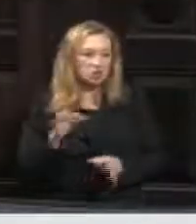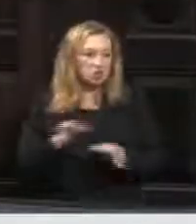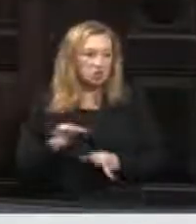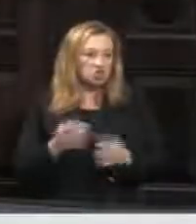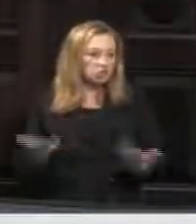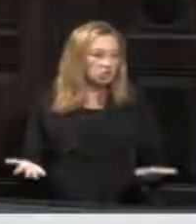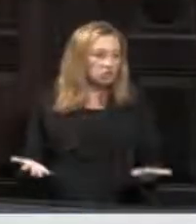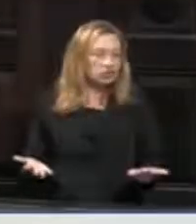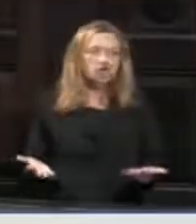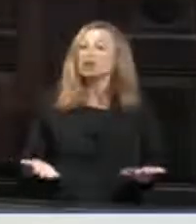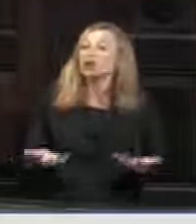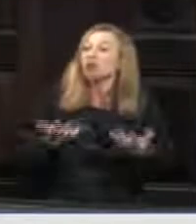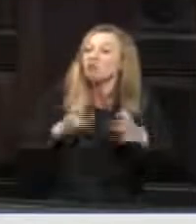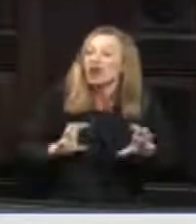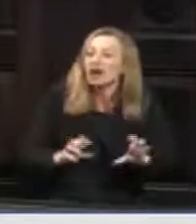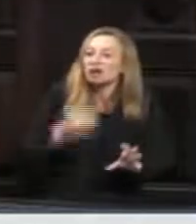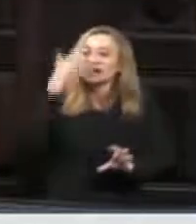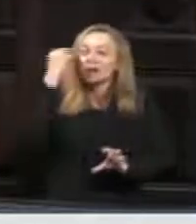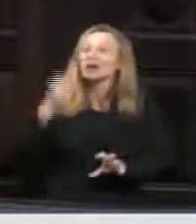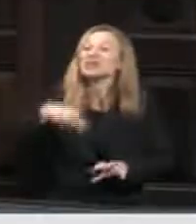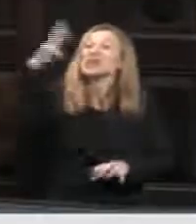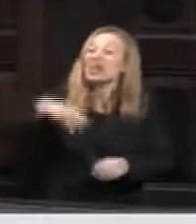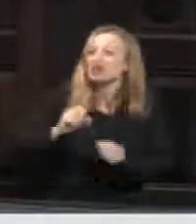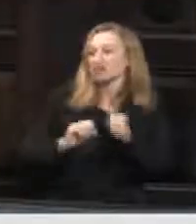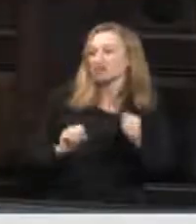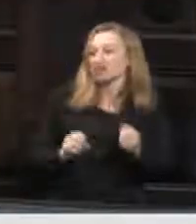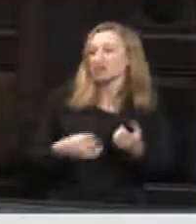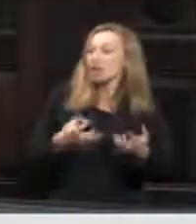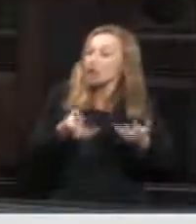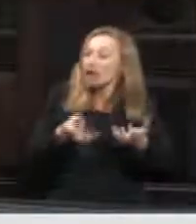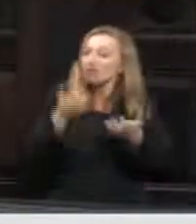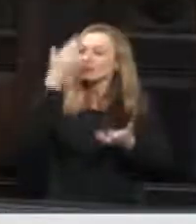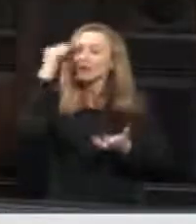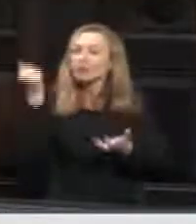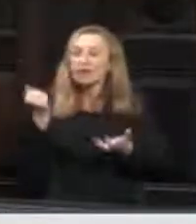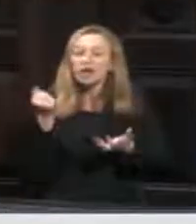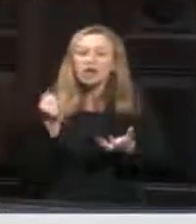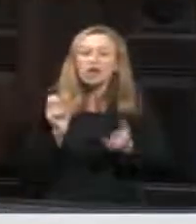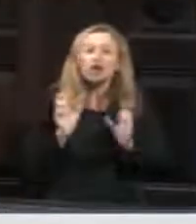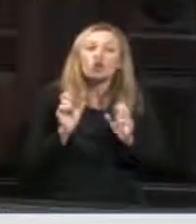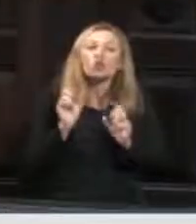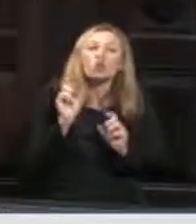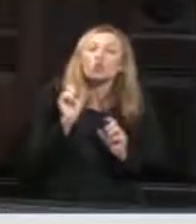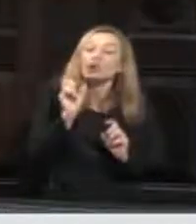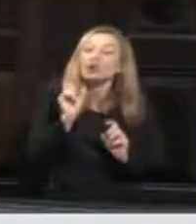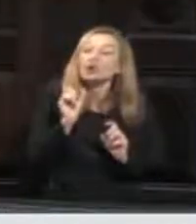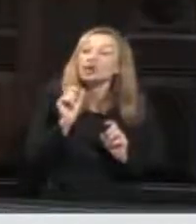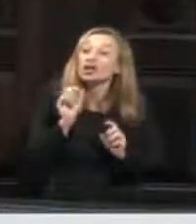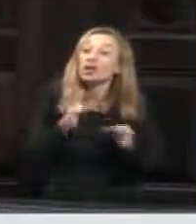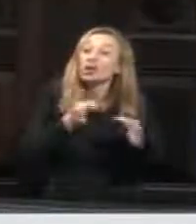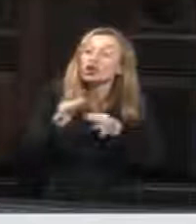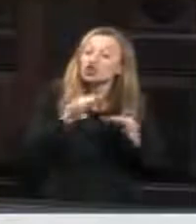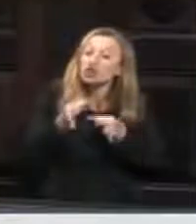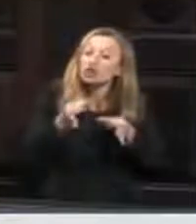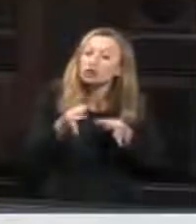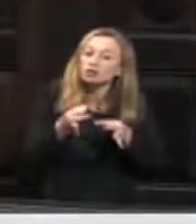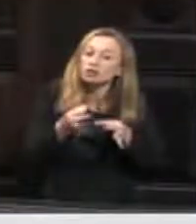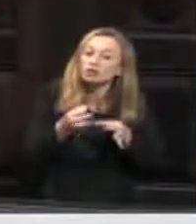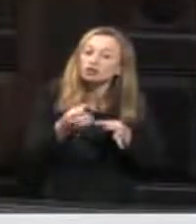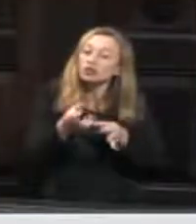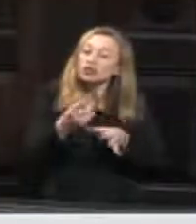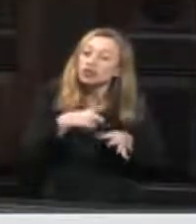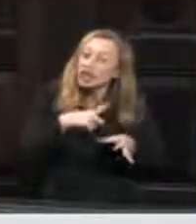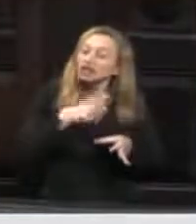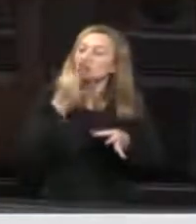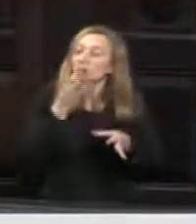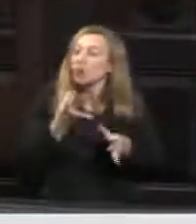saber o conteúdo, até porque eu não tenho dificuldade nenhuma em votar diversos projetos do Freixo,